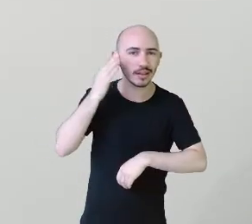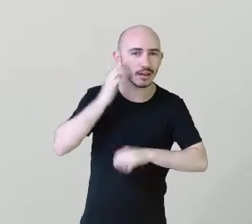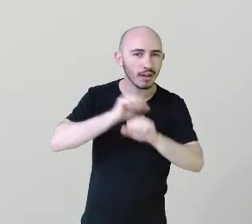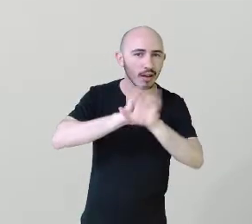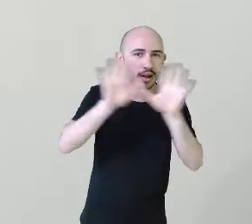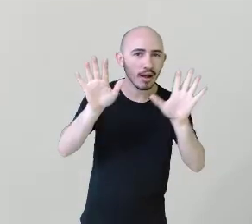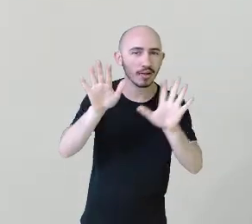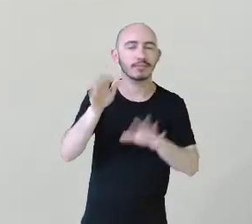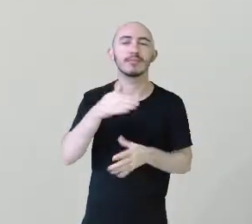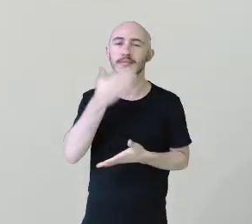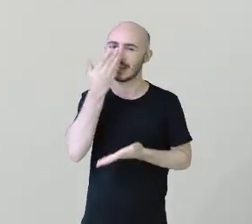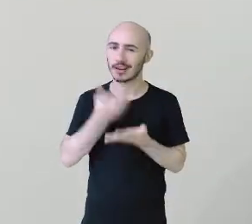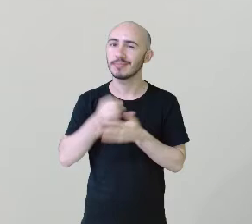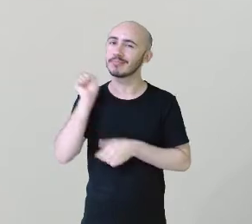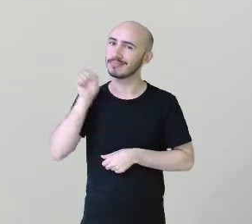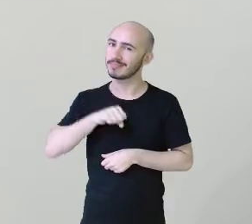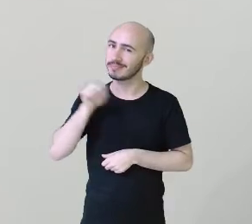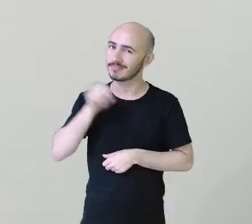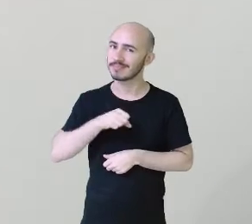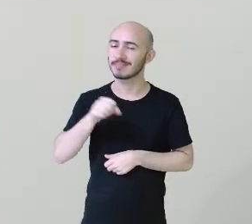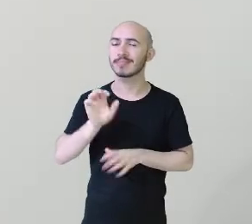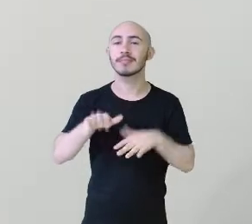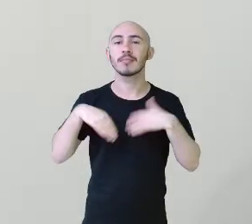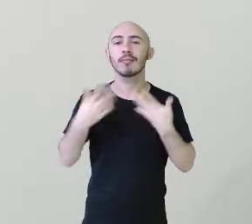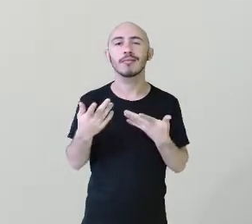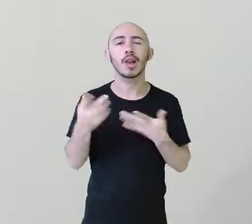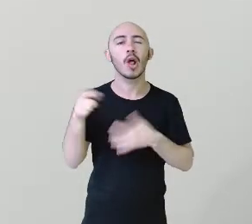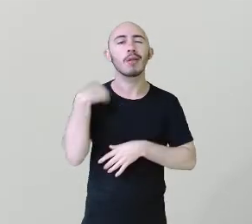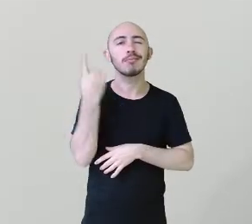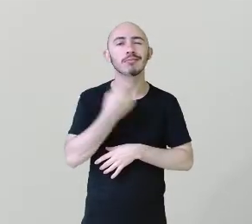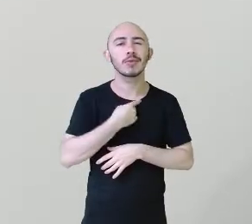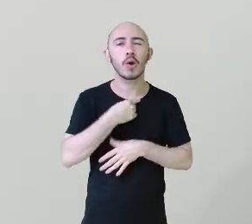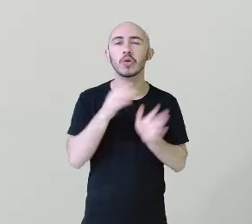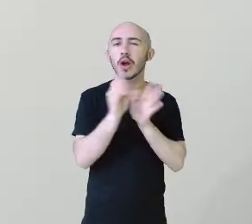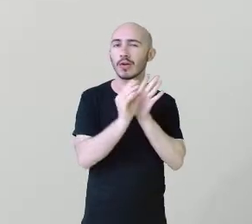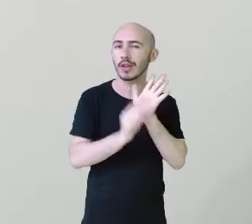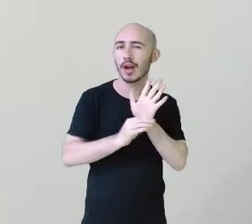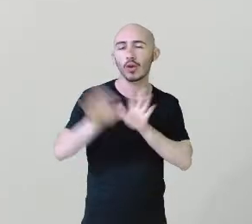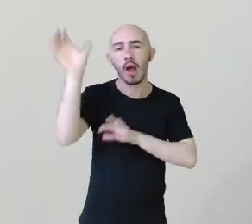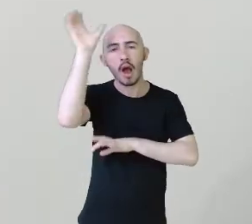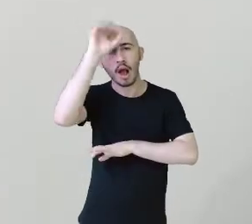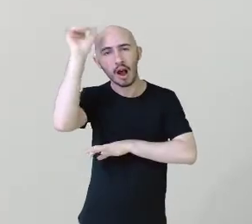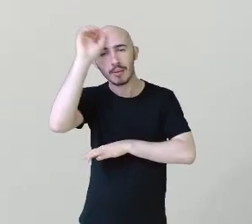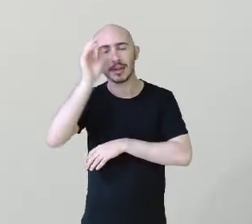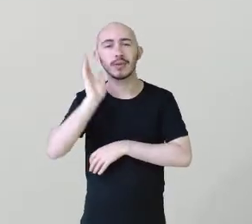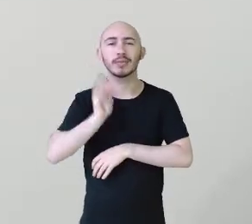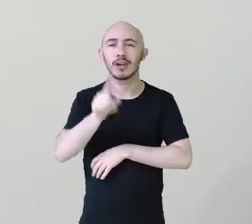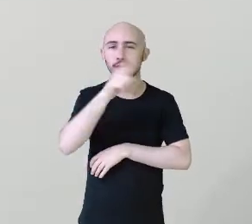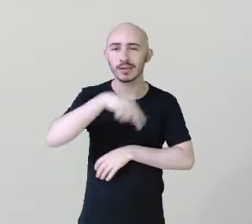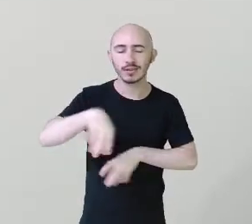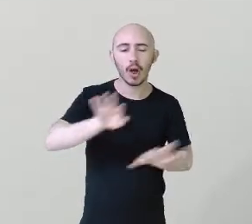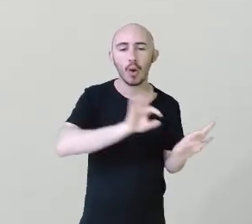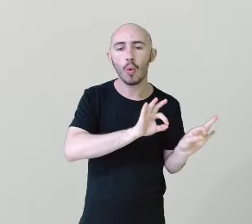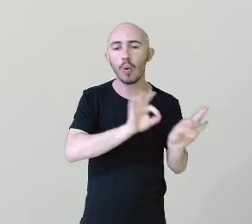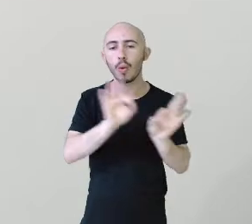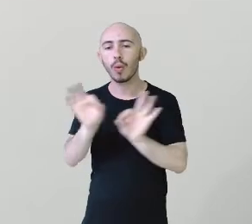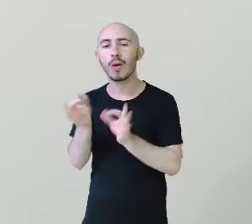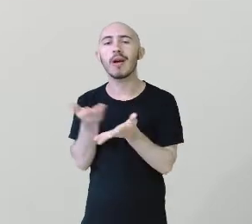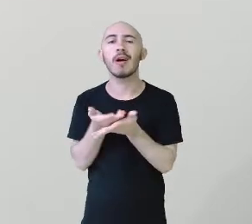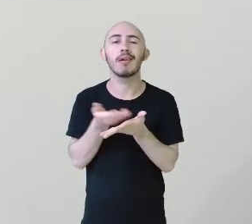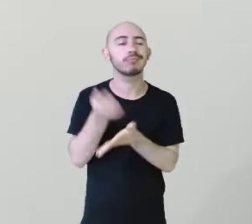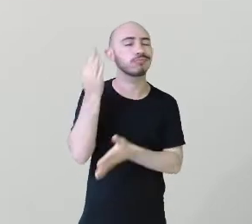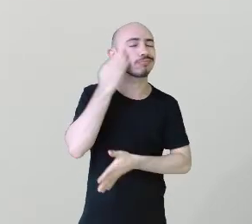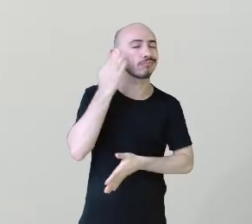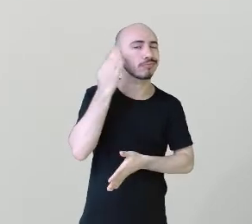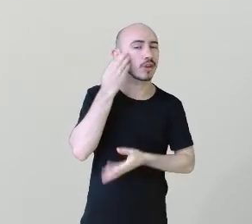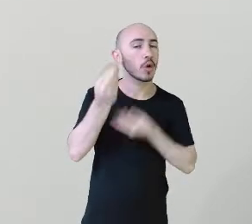acredito. Então, sabendo disso tudo, né, já que vocês aí acompanharam bem a aula, entenderam